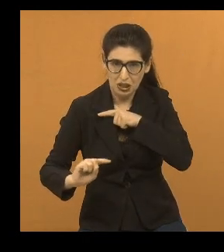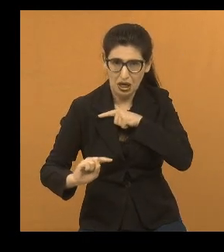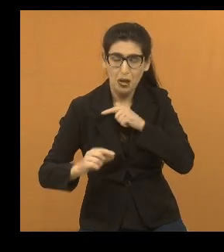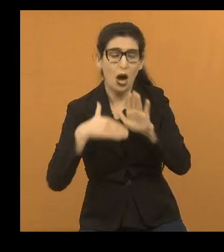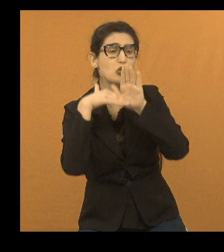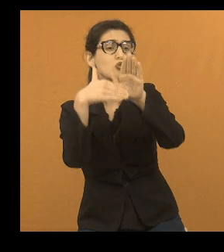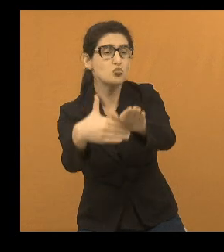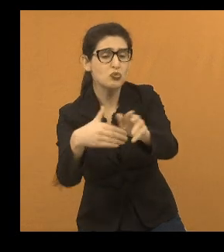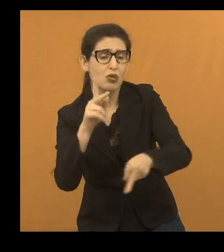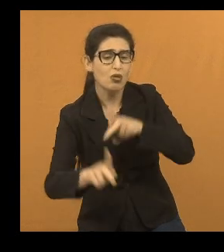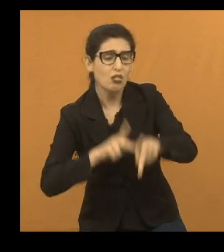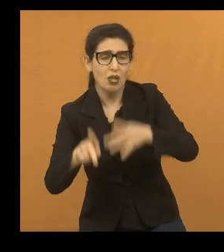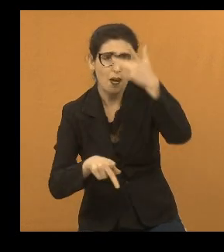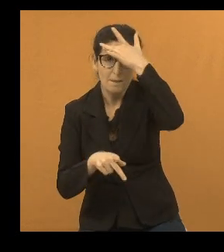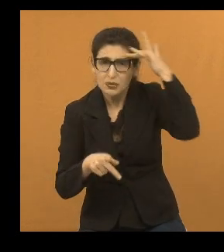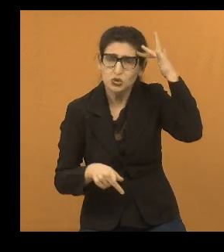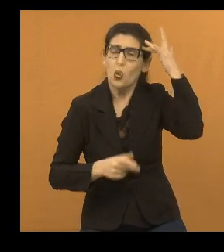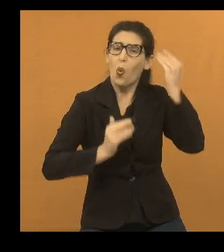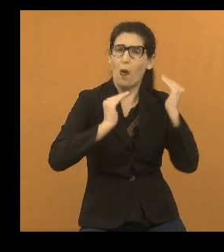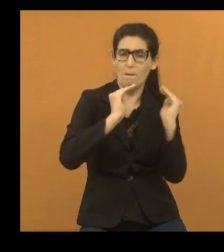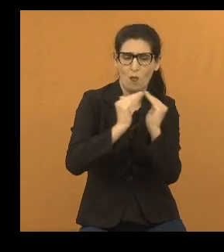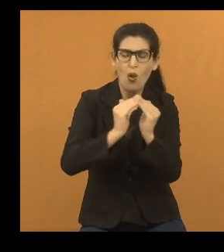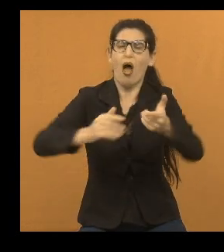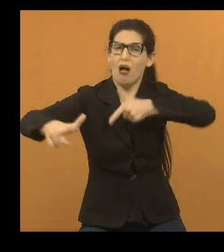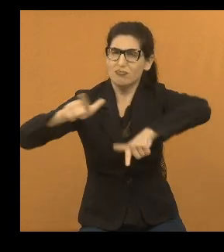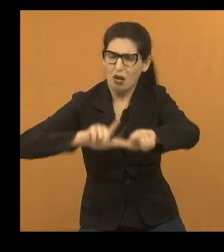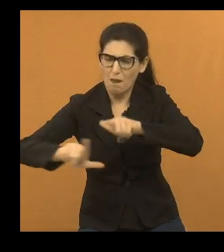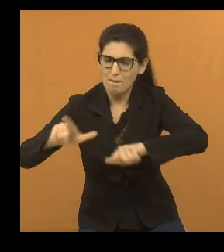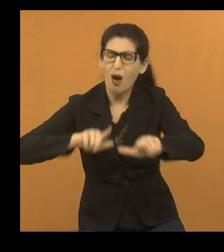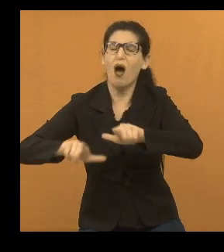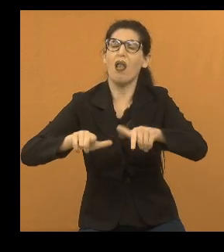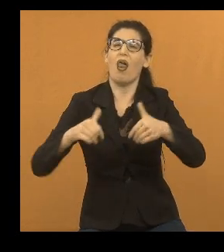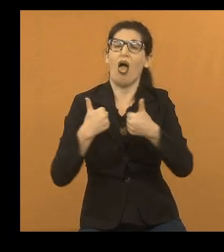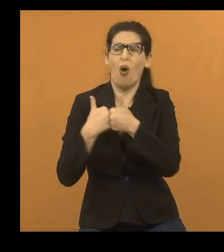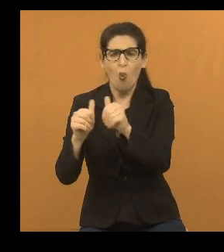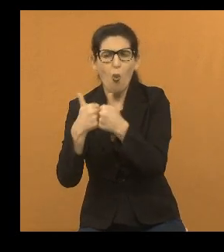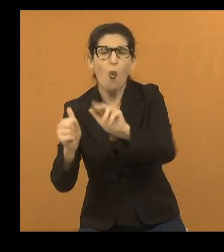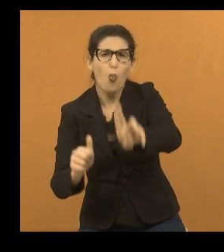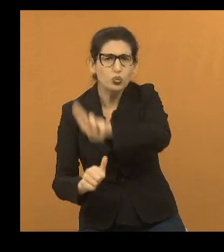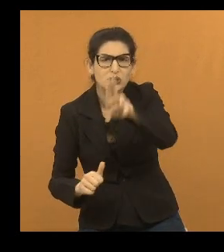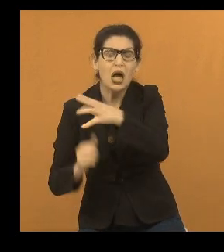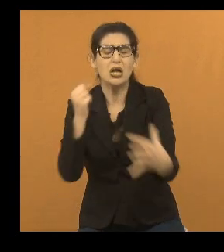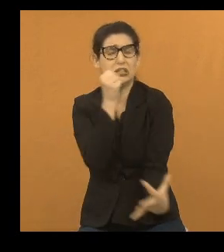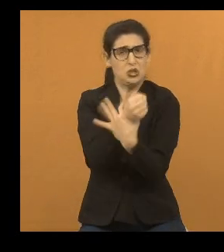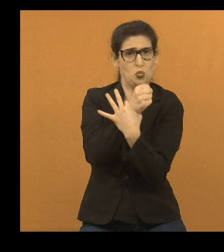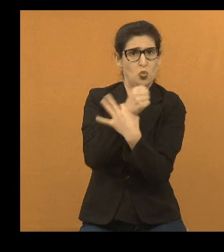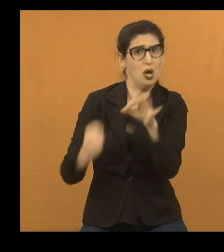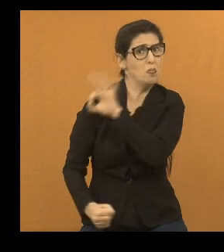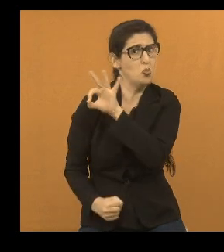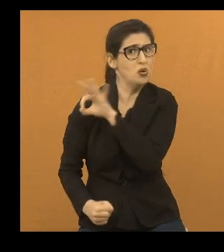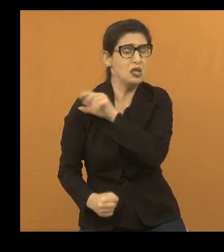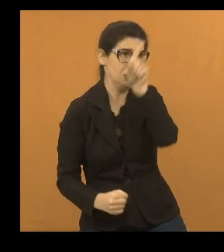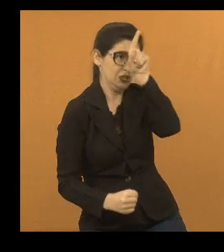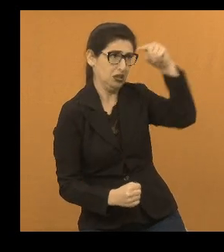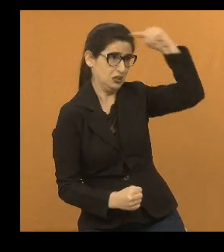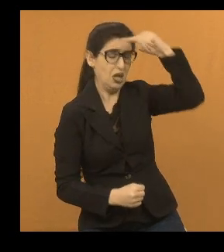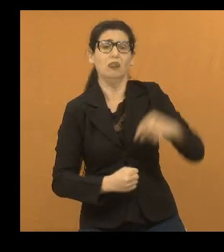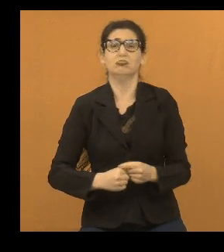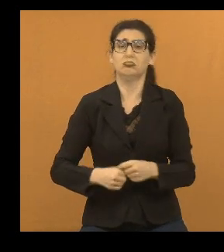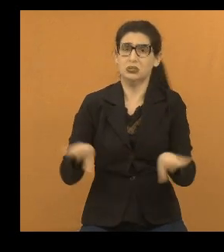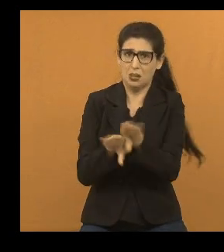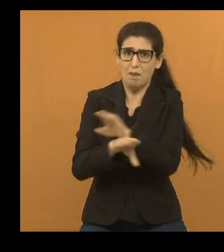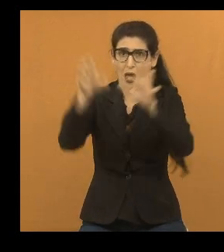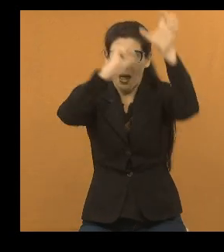da população em sua moradia, trabalho, transporte, segurança, saúde,